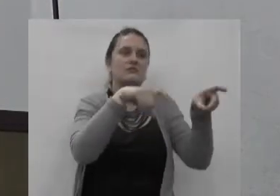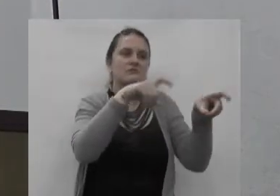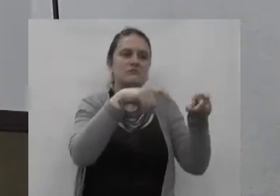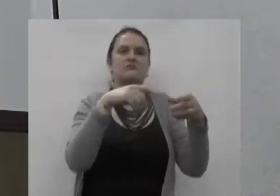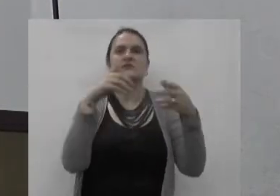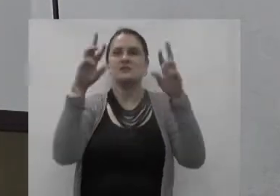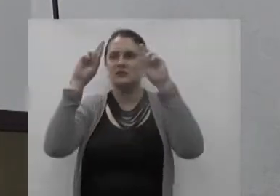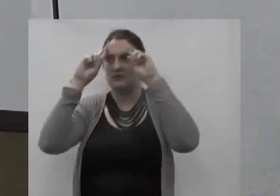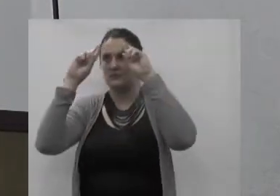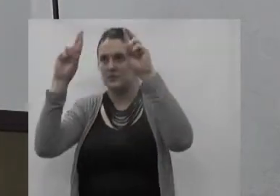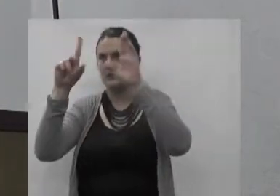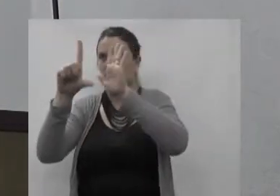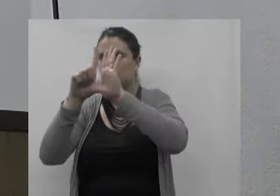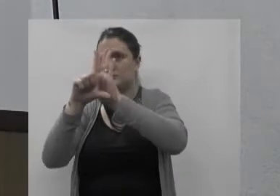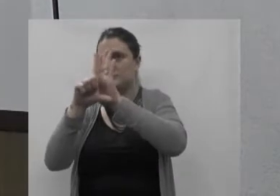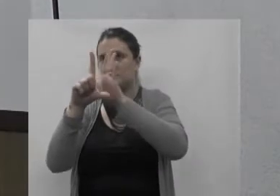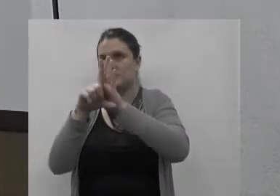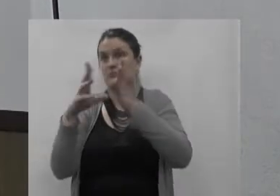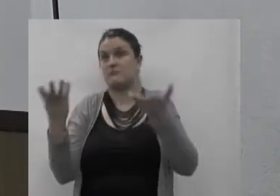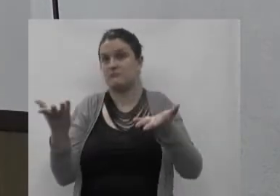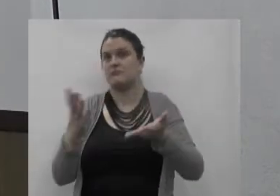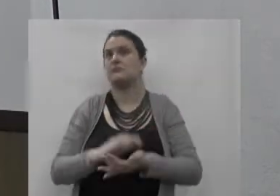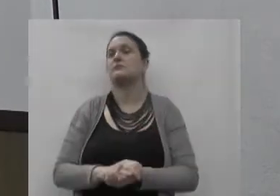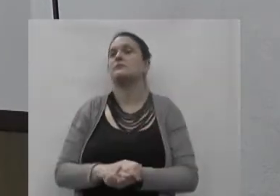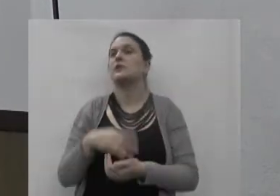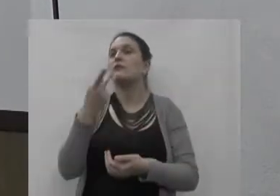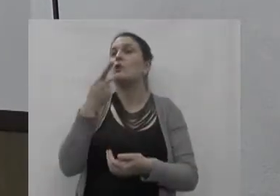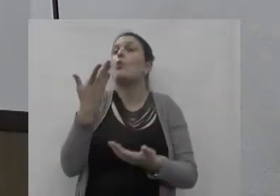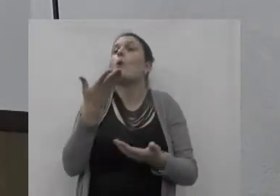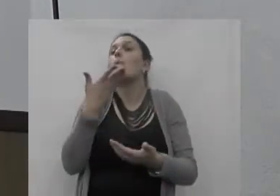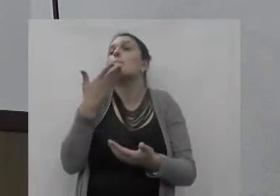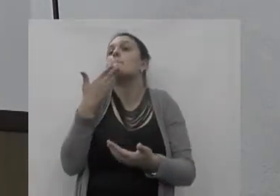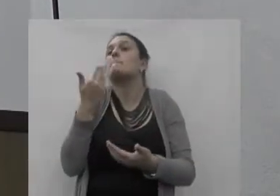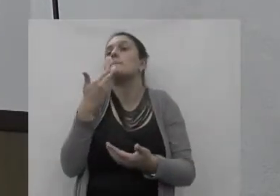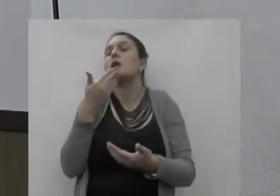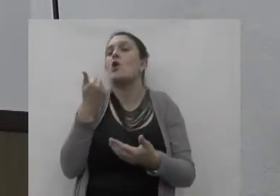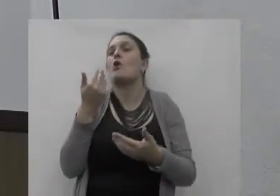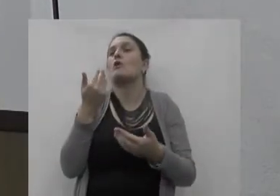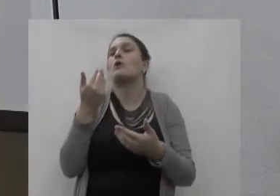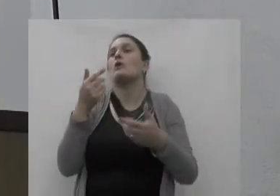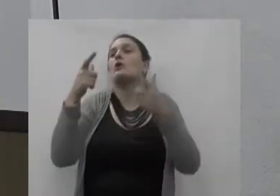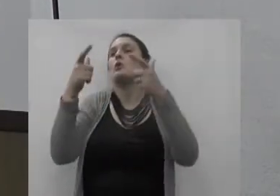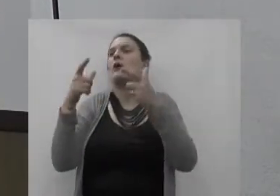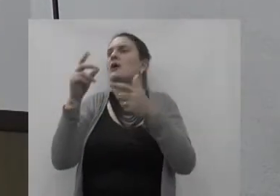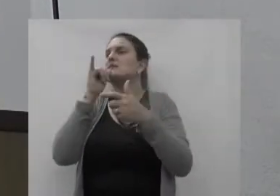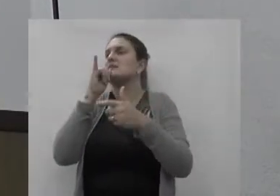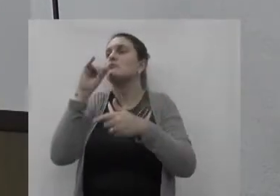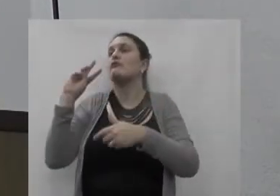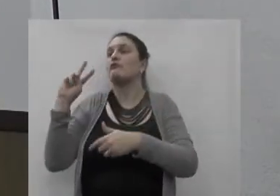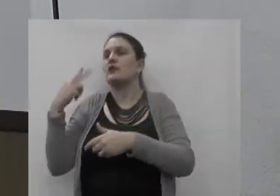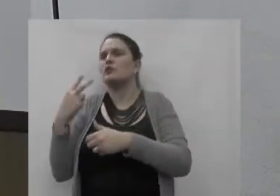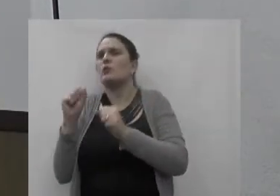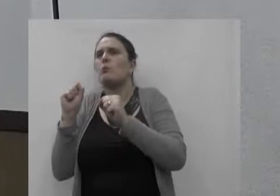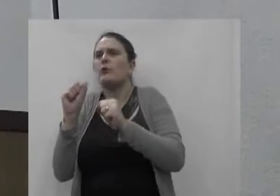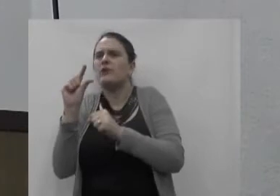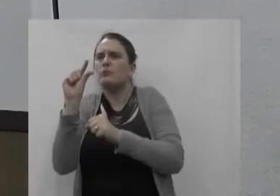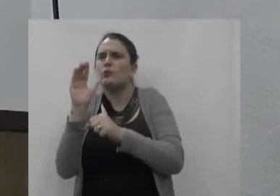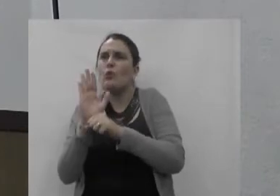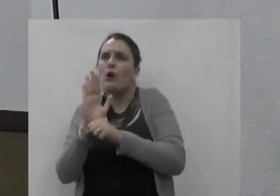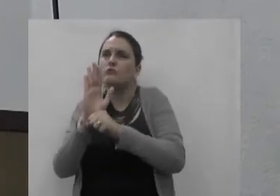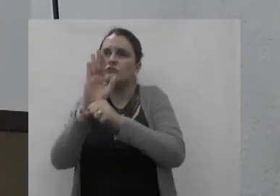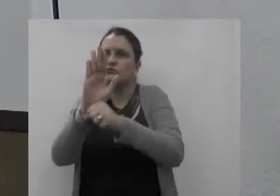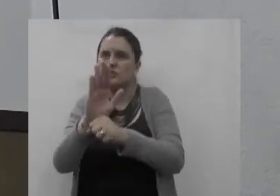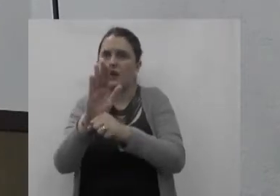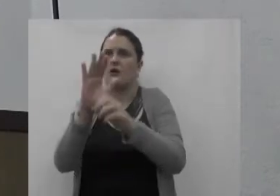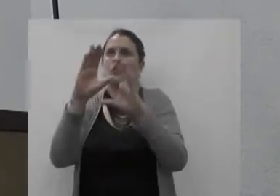legislação, no qual que é o melhor lugar também para ser aplicado. É a pequena contribuição que um vereador pode dar diante